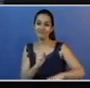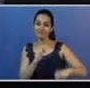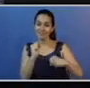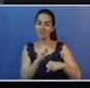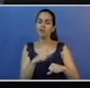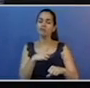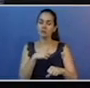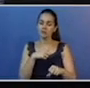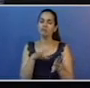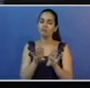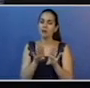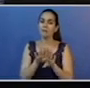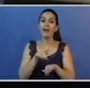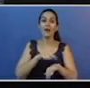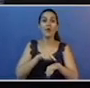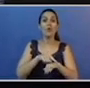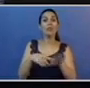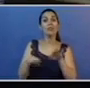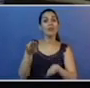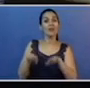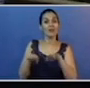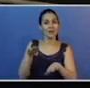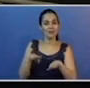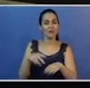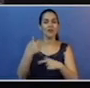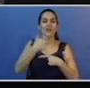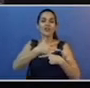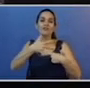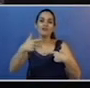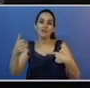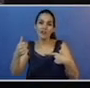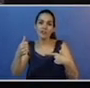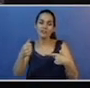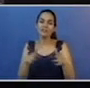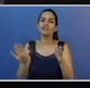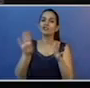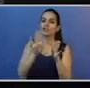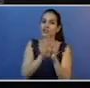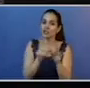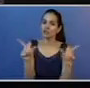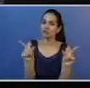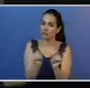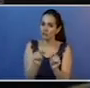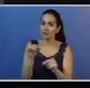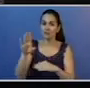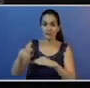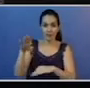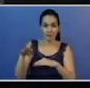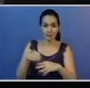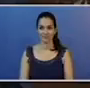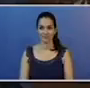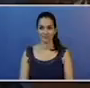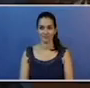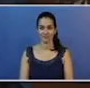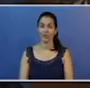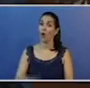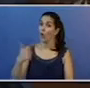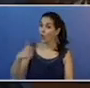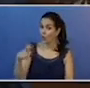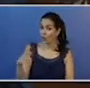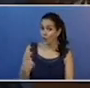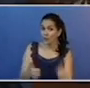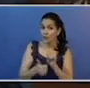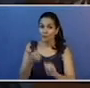de tempo e vence aquela equipe, ou aquele atleta, ou aquela dupla que consegue realizar o percurso no menor tempo possível. Outro esporte